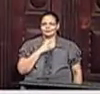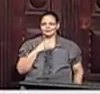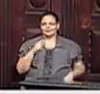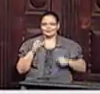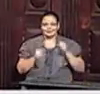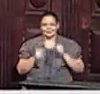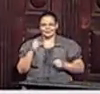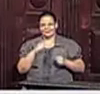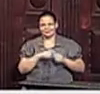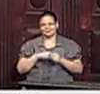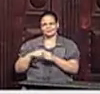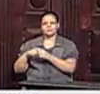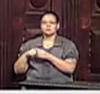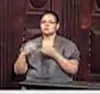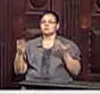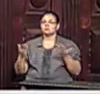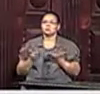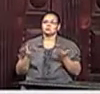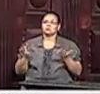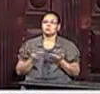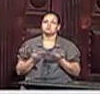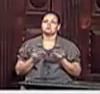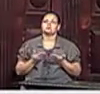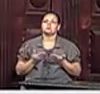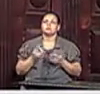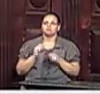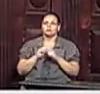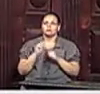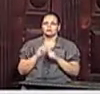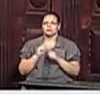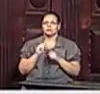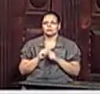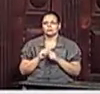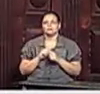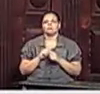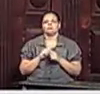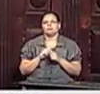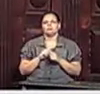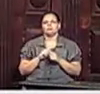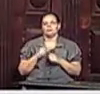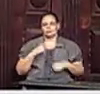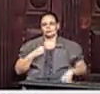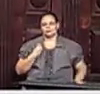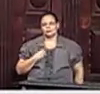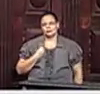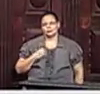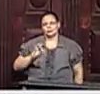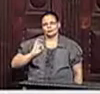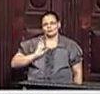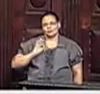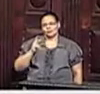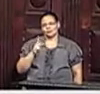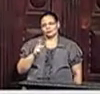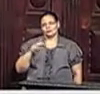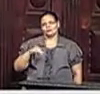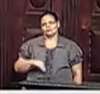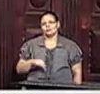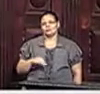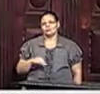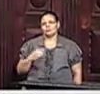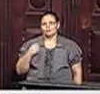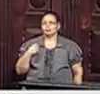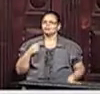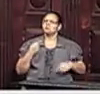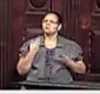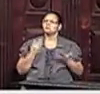rebocados. E hoje, em operações feitas com a presença de policiais militares. Fui